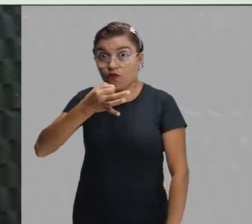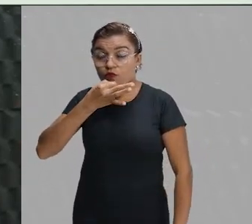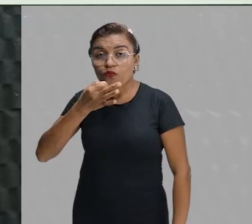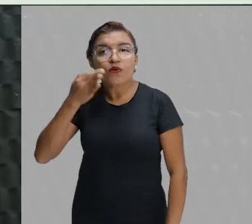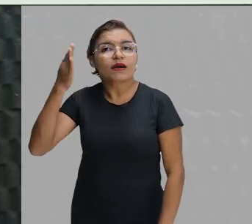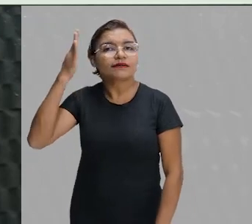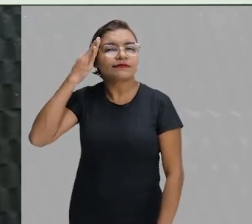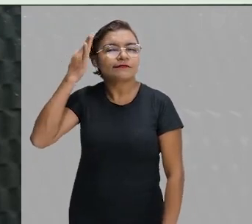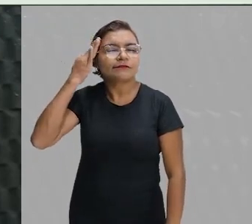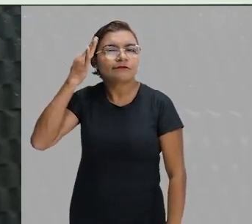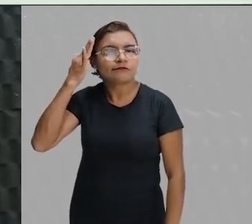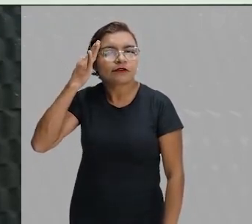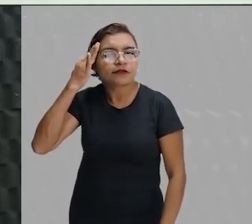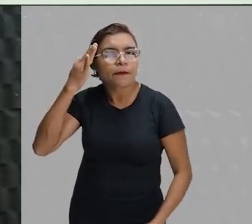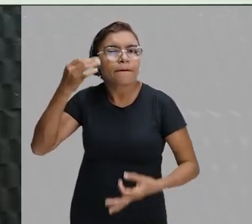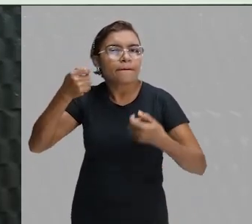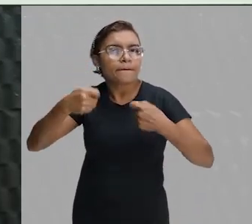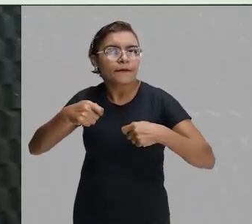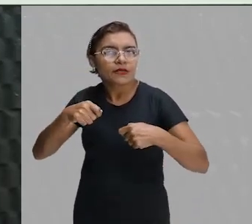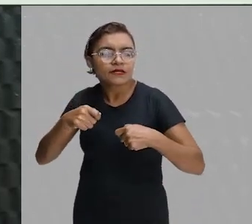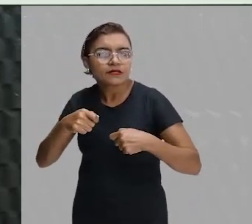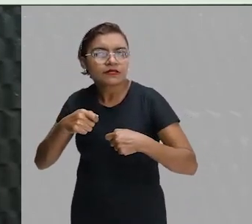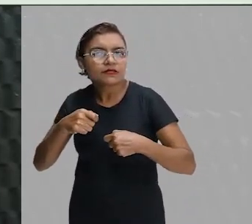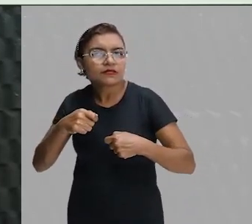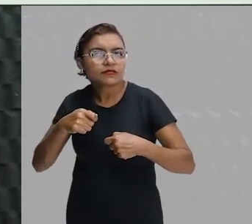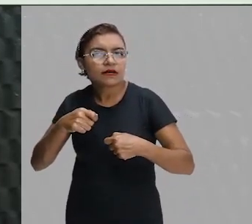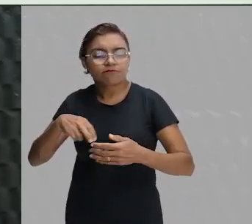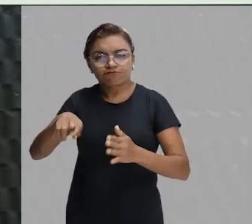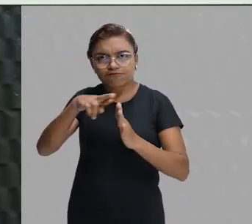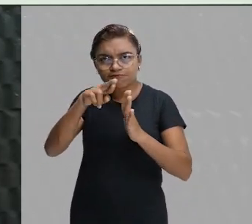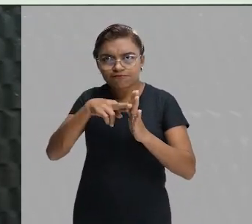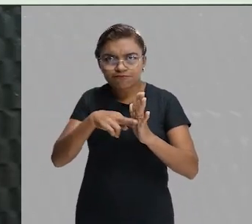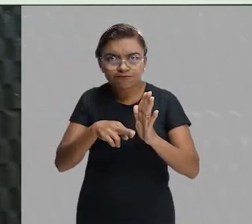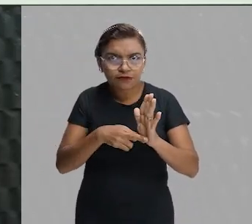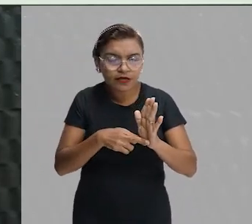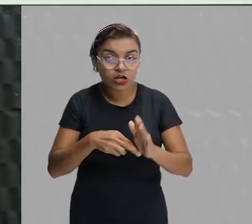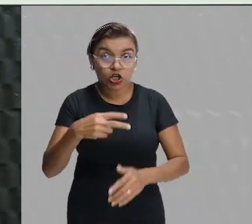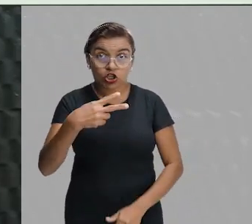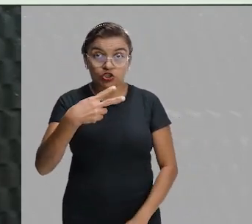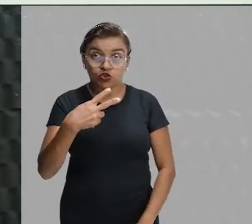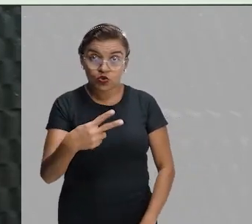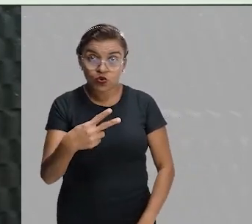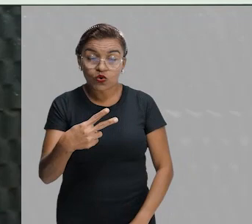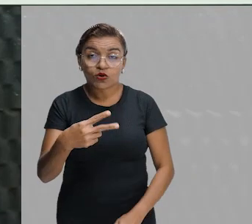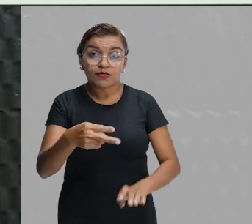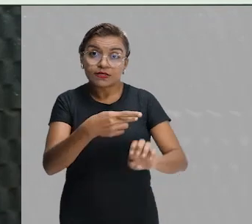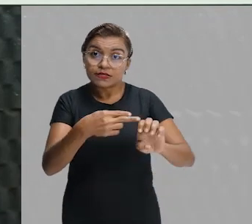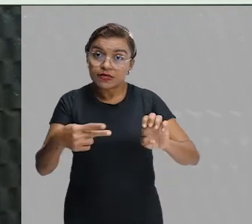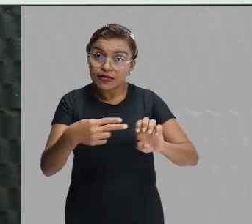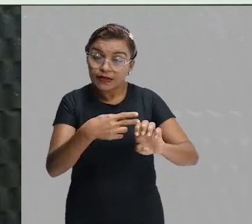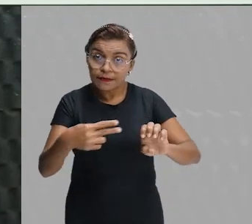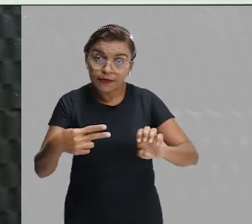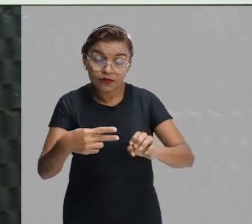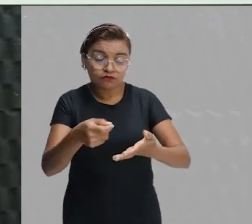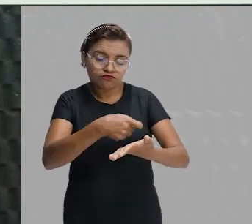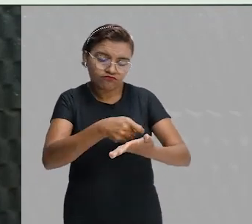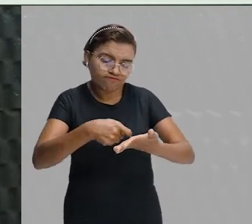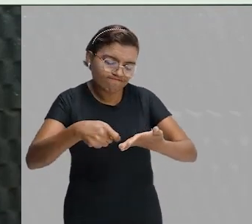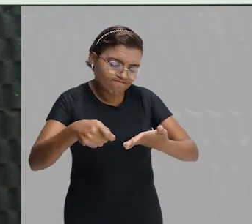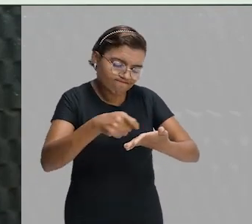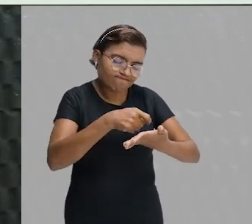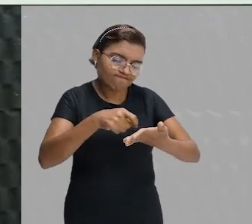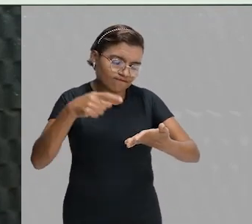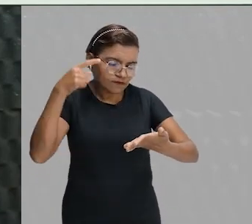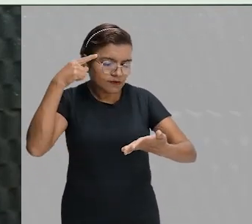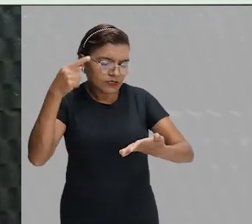entendível, eu preciso seguir a possibilidade apenas de dois elementos dentro daquilo que eu estou querendo demonstrar, que eu estou